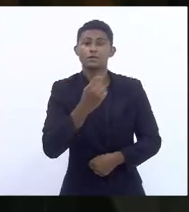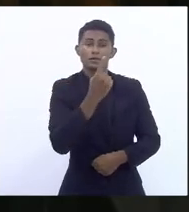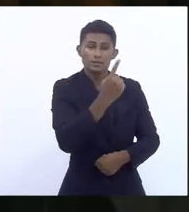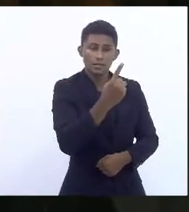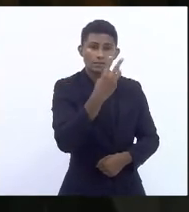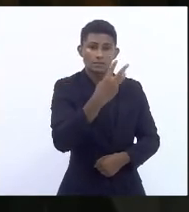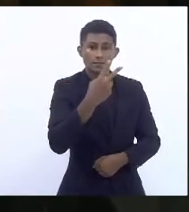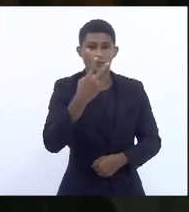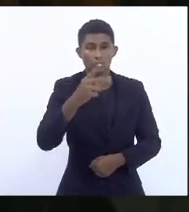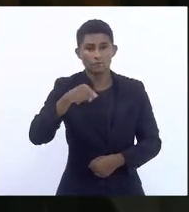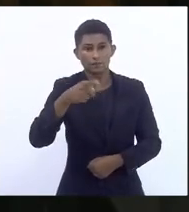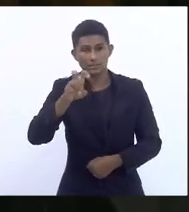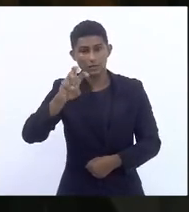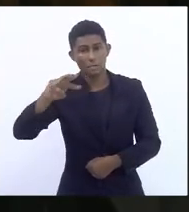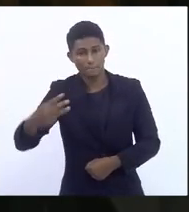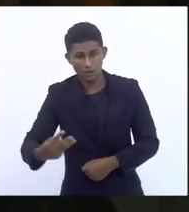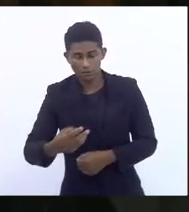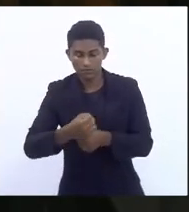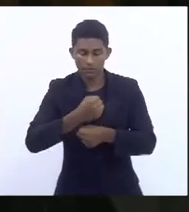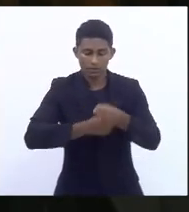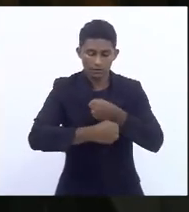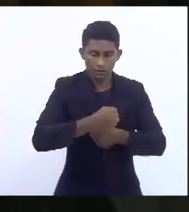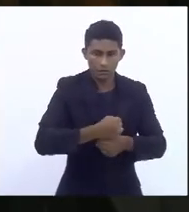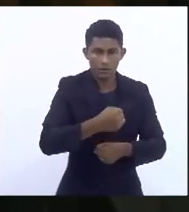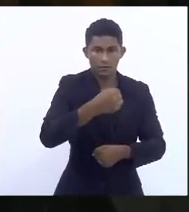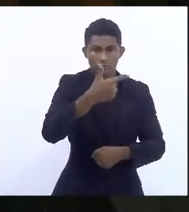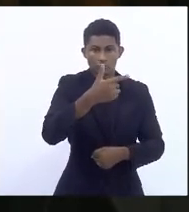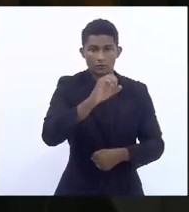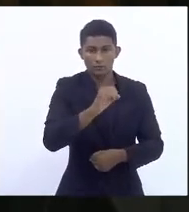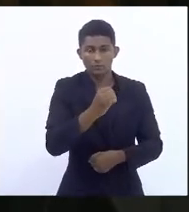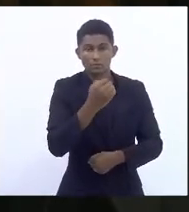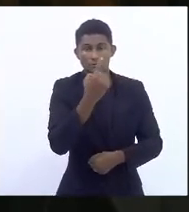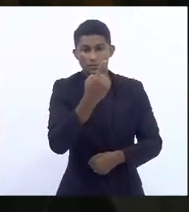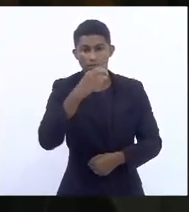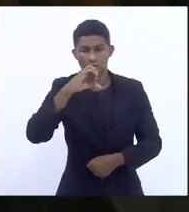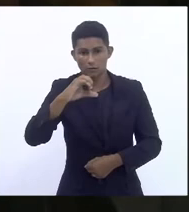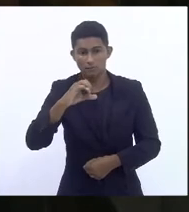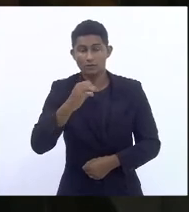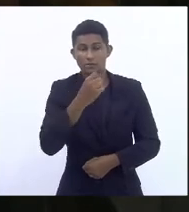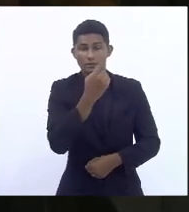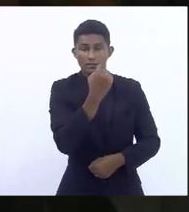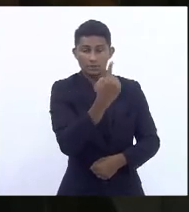132,5 milhões. E em 2019, em 71,9 milhões. Ou seja,